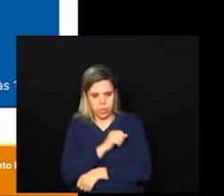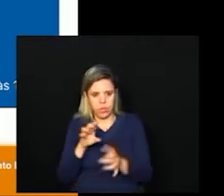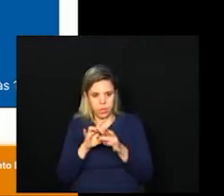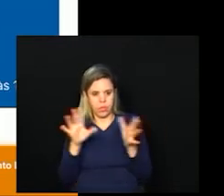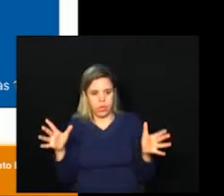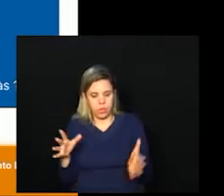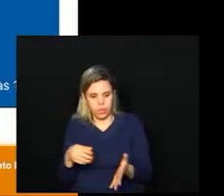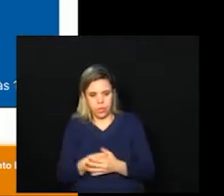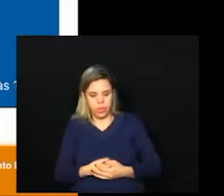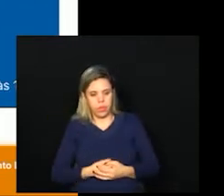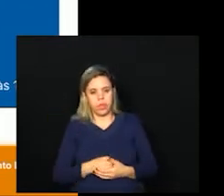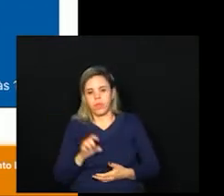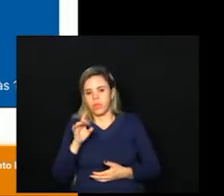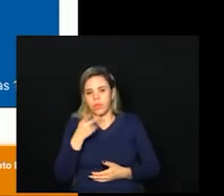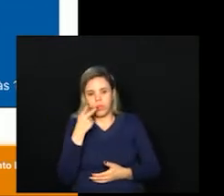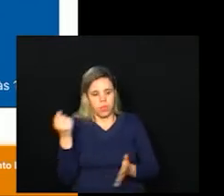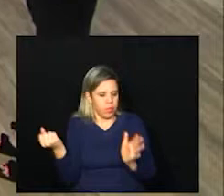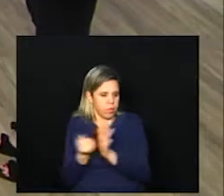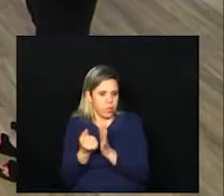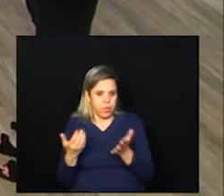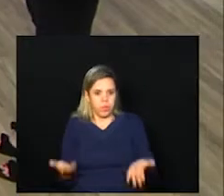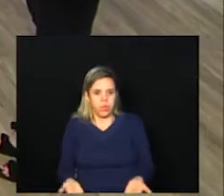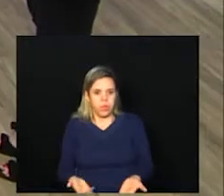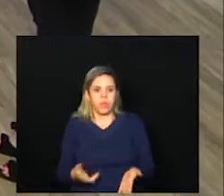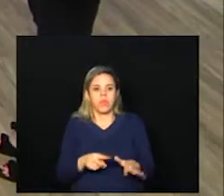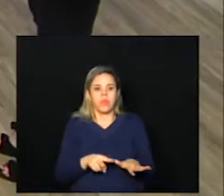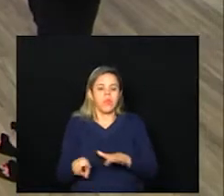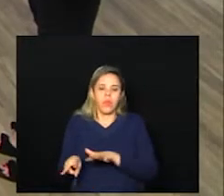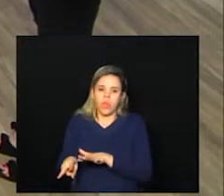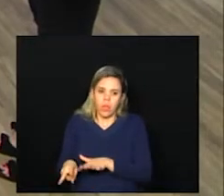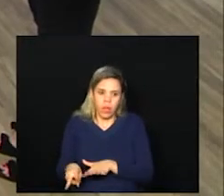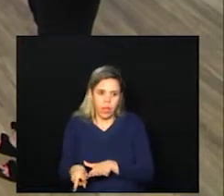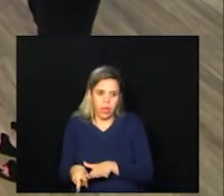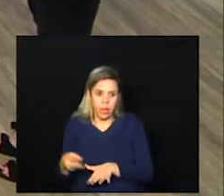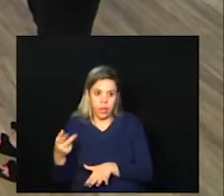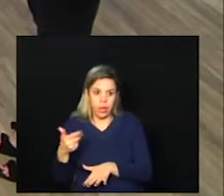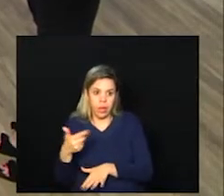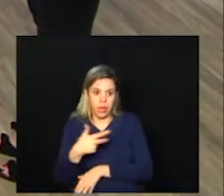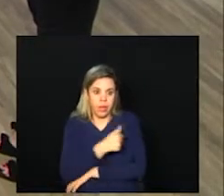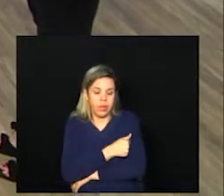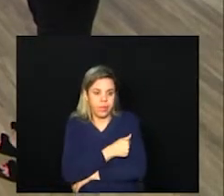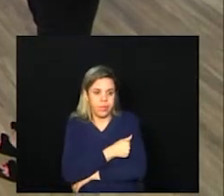disponíveis no calendário. E só para deixar registrado, esta semana recebo a segunda